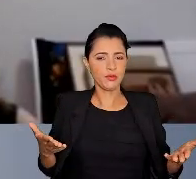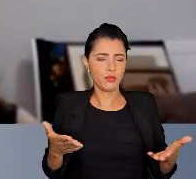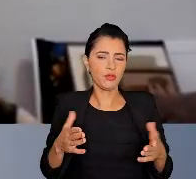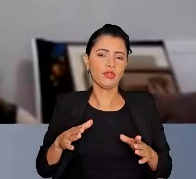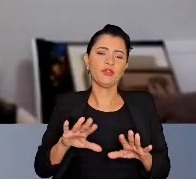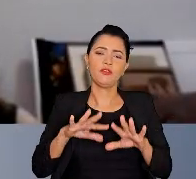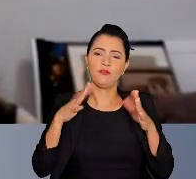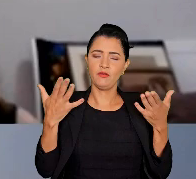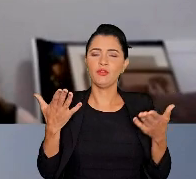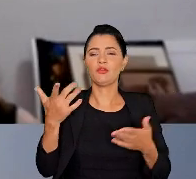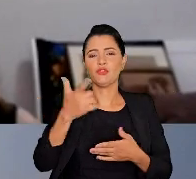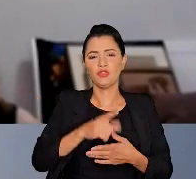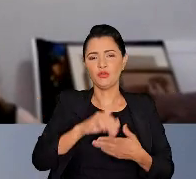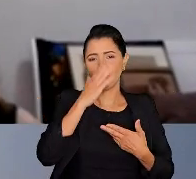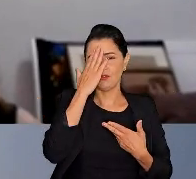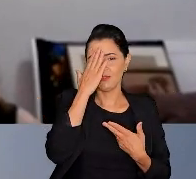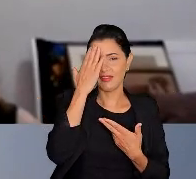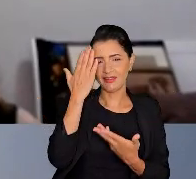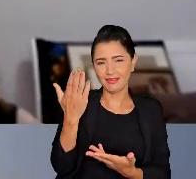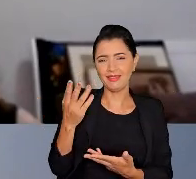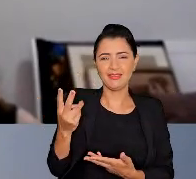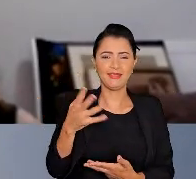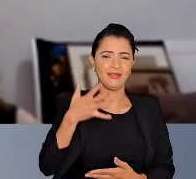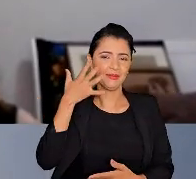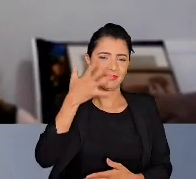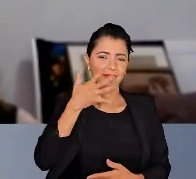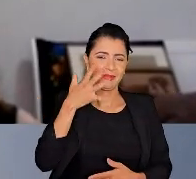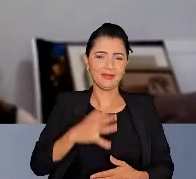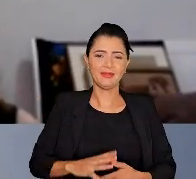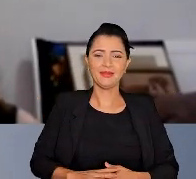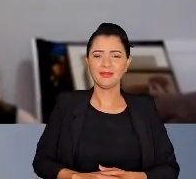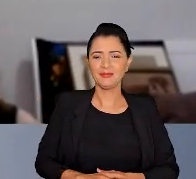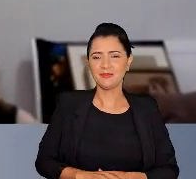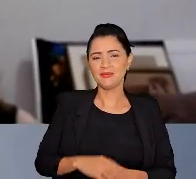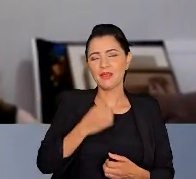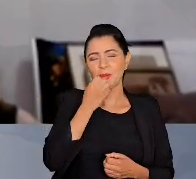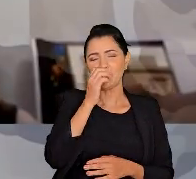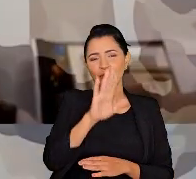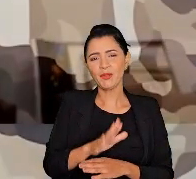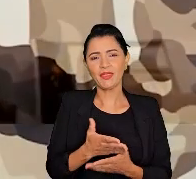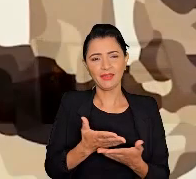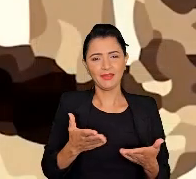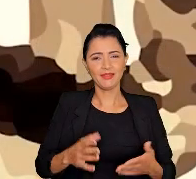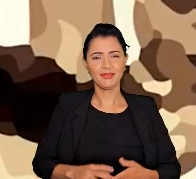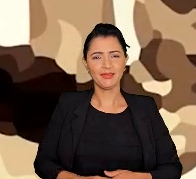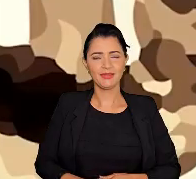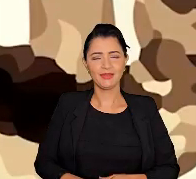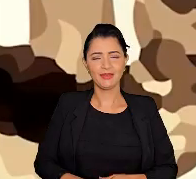evento, mais uma vez agradecendo os nossos palestrantes. E boa tarde a todos.